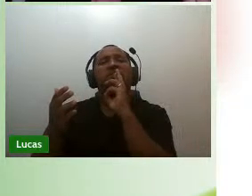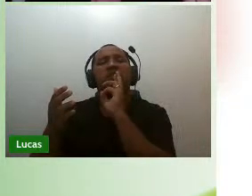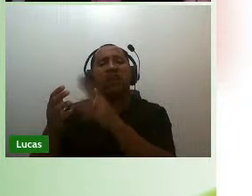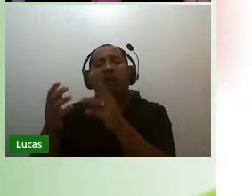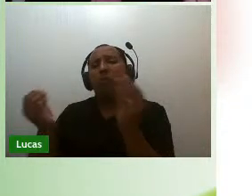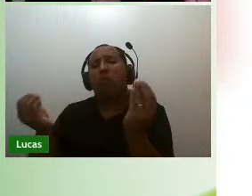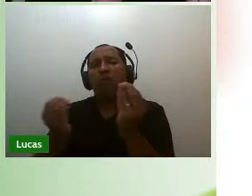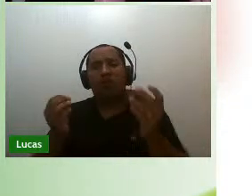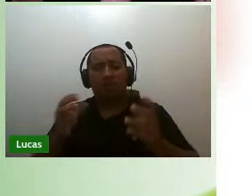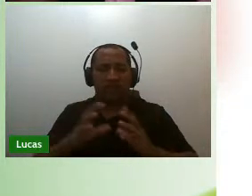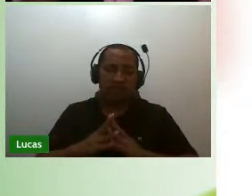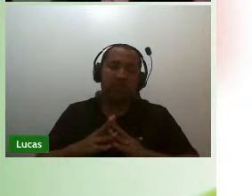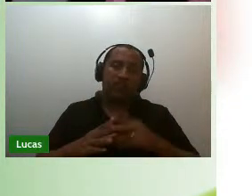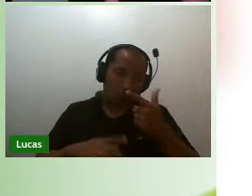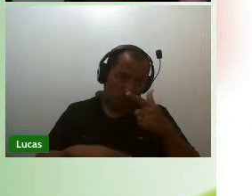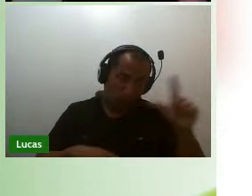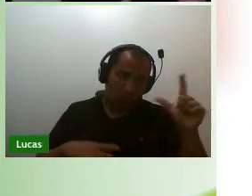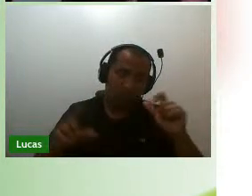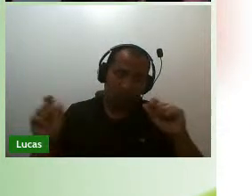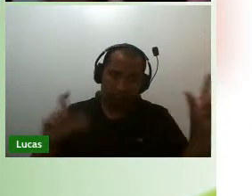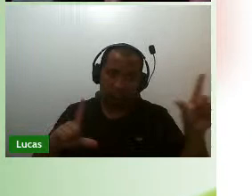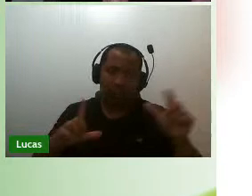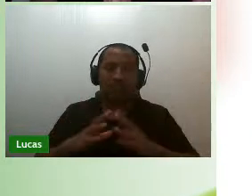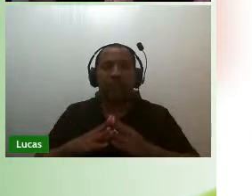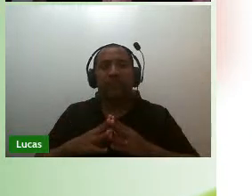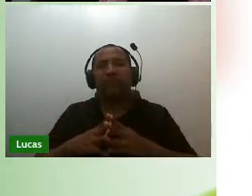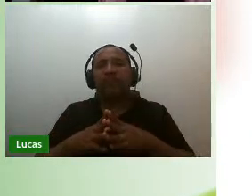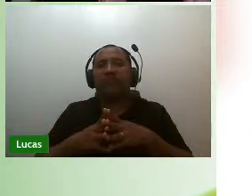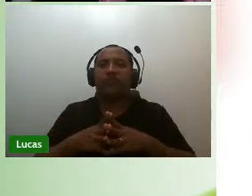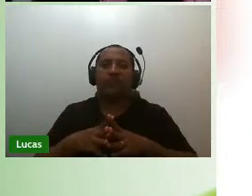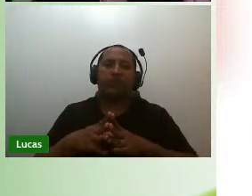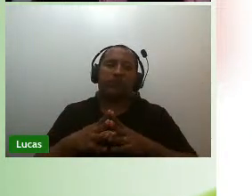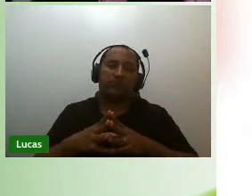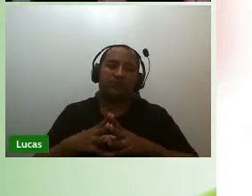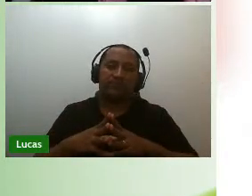demandas, né? Próximo, por favor.